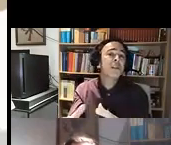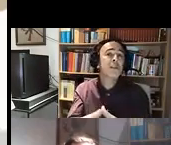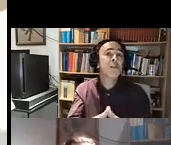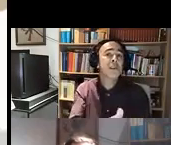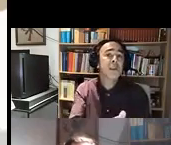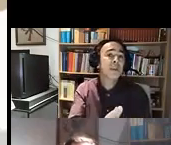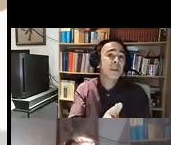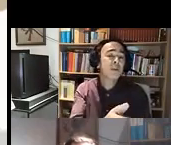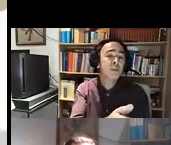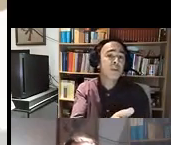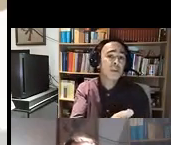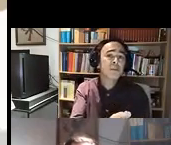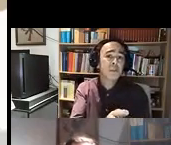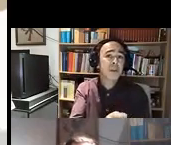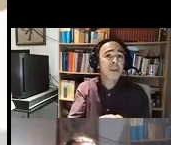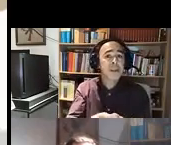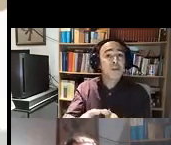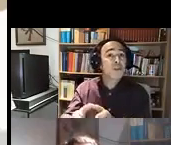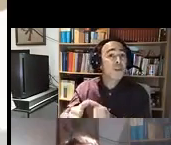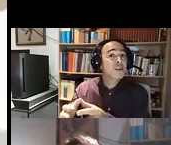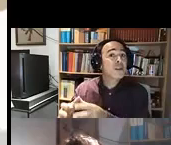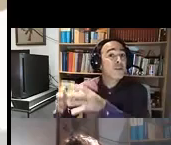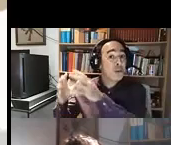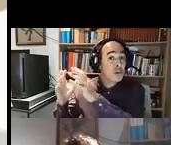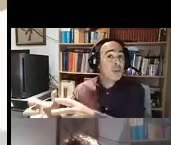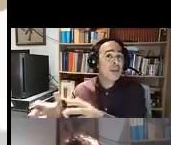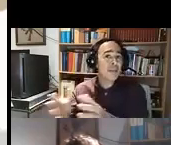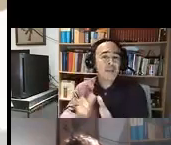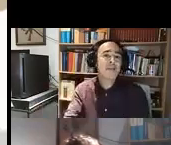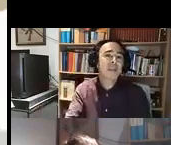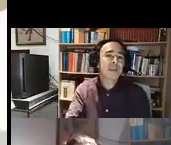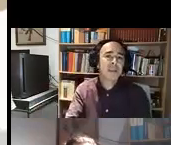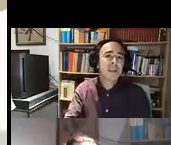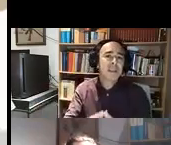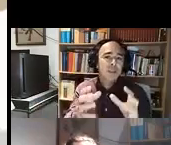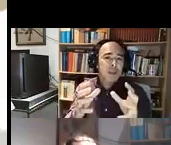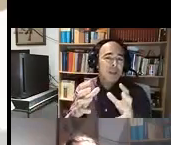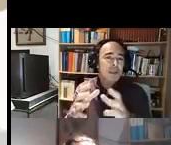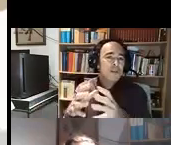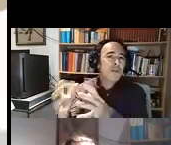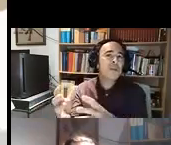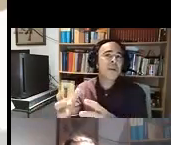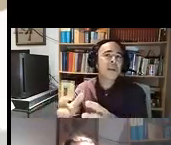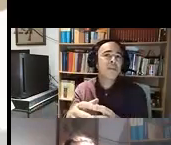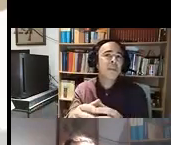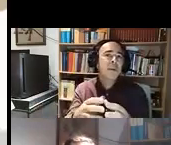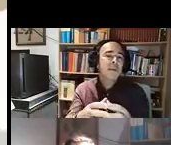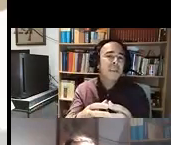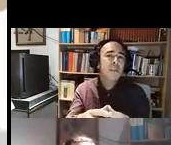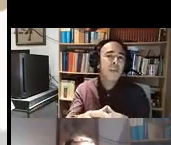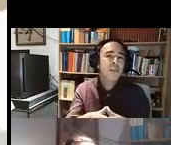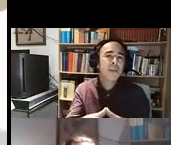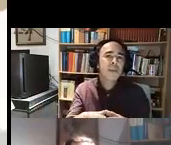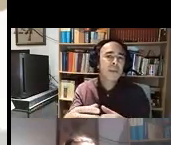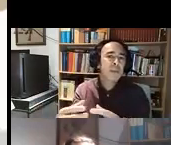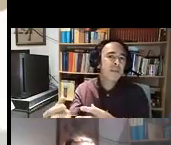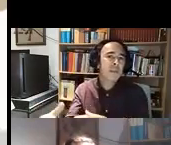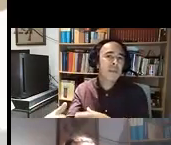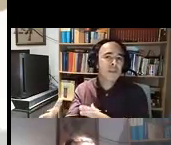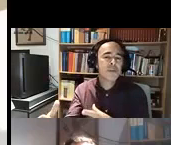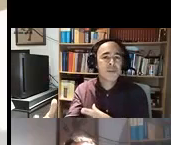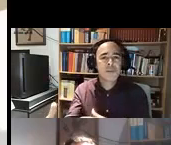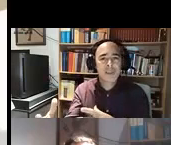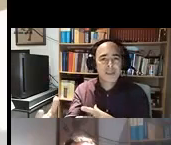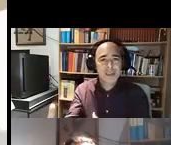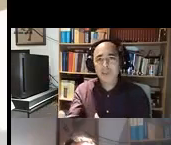agora todos os clientes que eu convidar para consumo todos os clientes que eu vou recomendar para esta empresa tudo aquilo que João faturar pega sempre a comissão